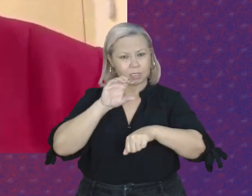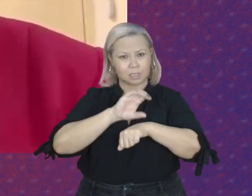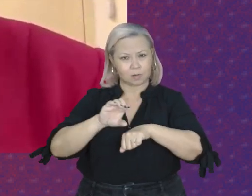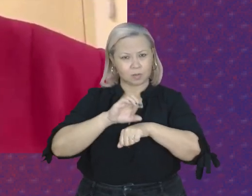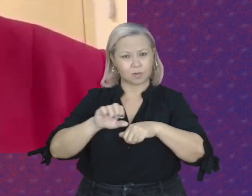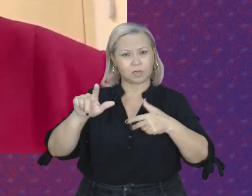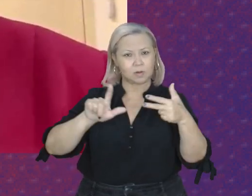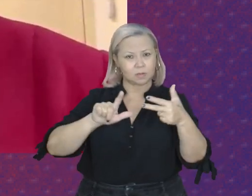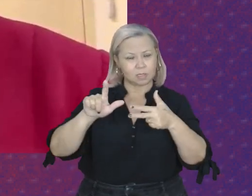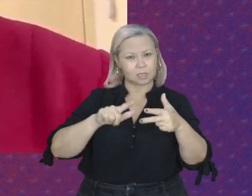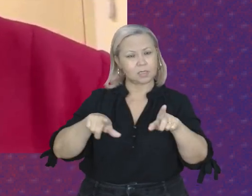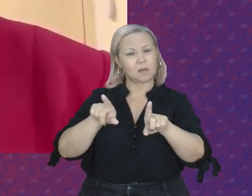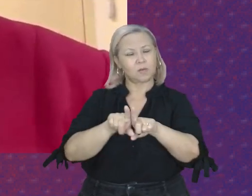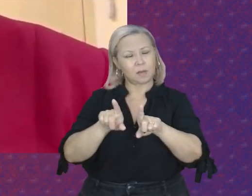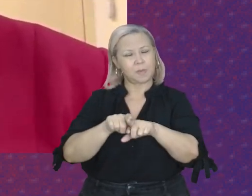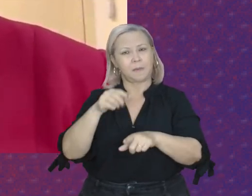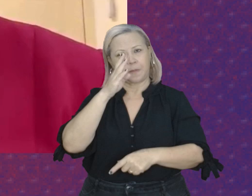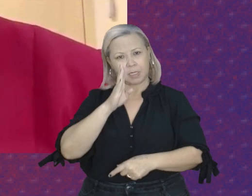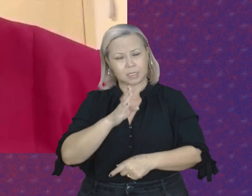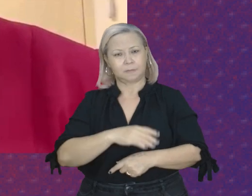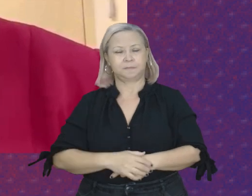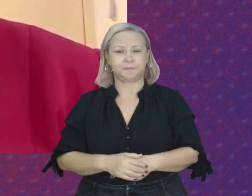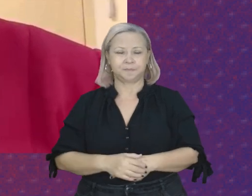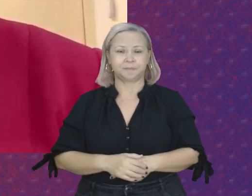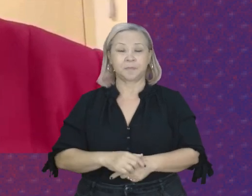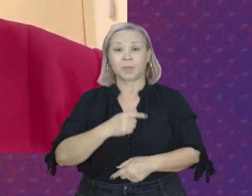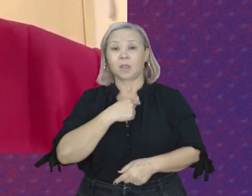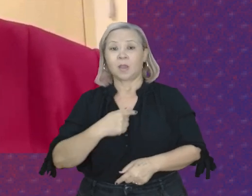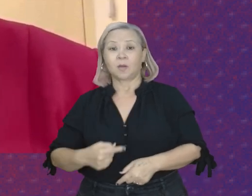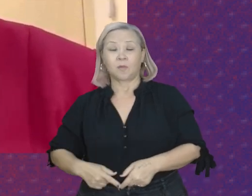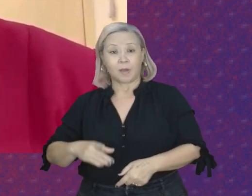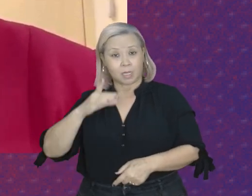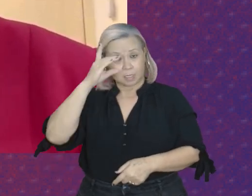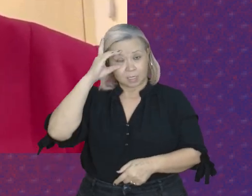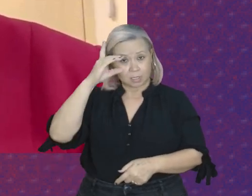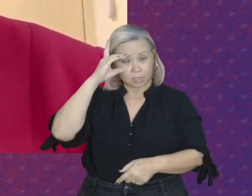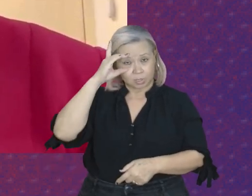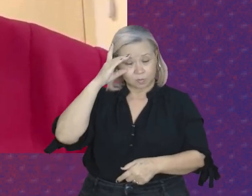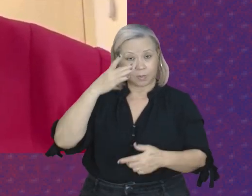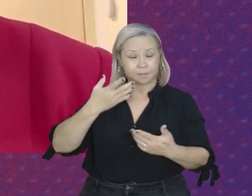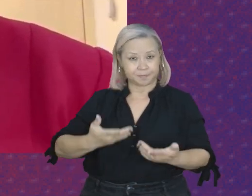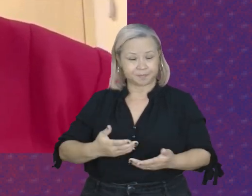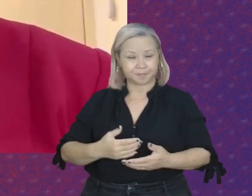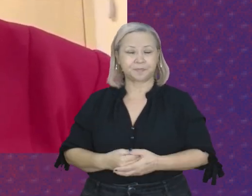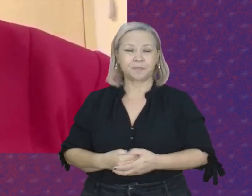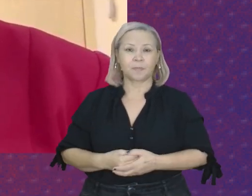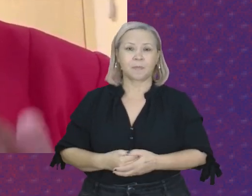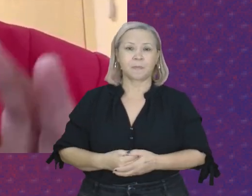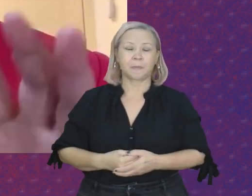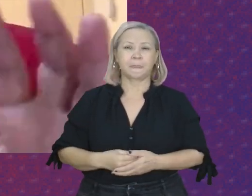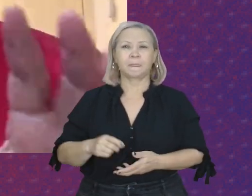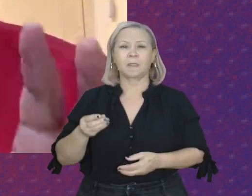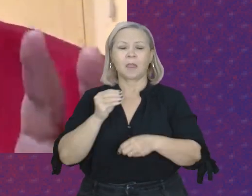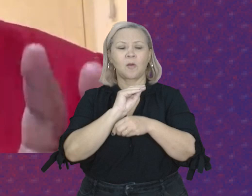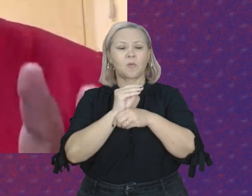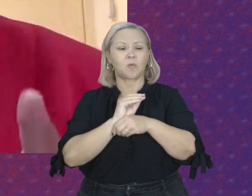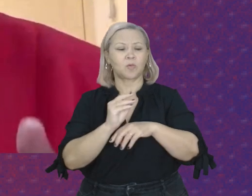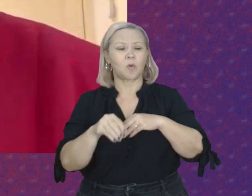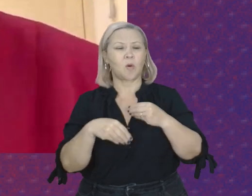legislação brasileira. No governo da presidenta Dilma, né, ela cuidou para dar